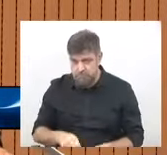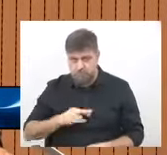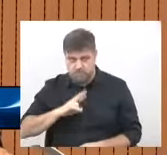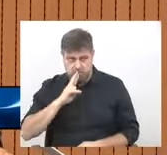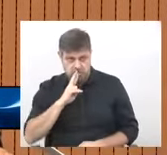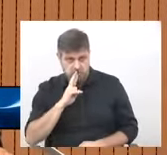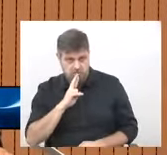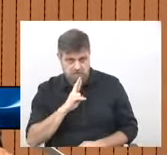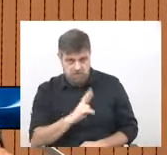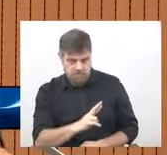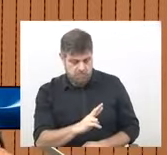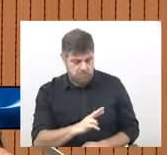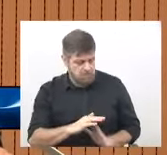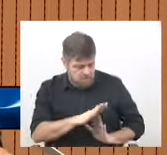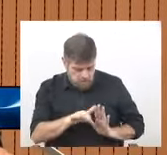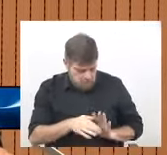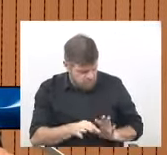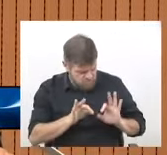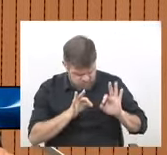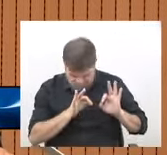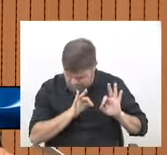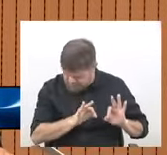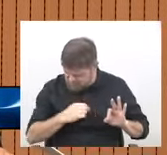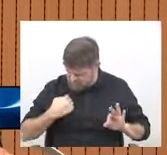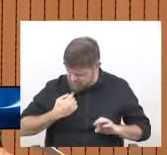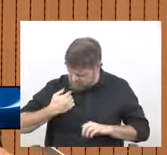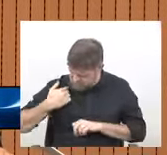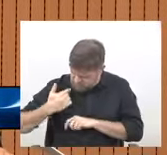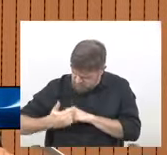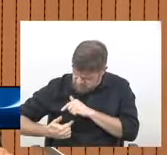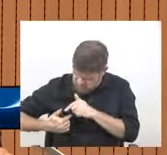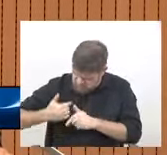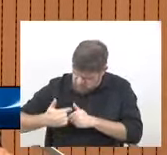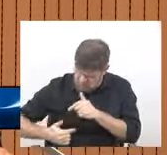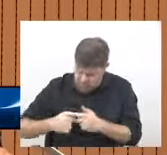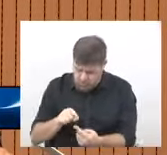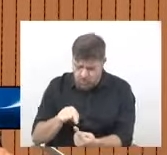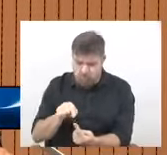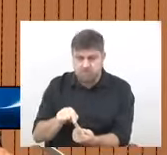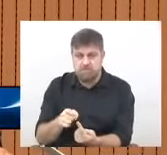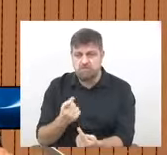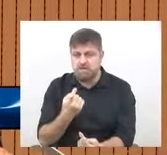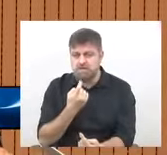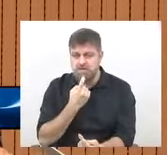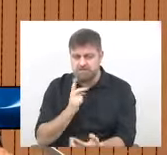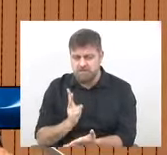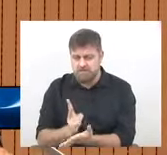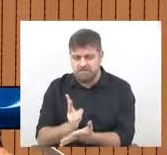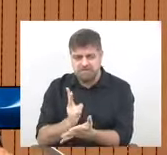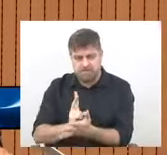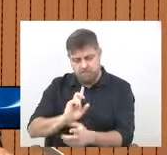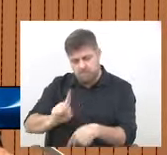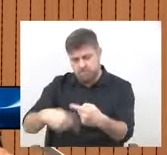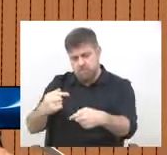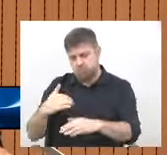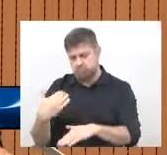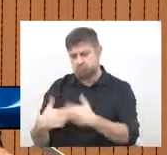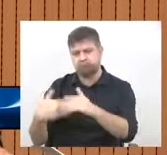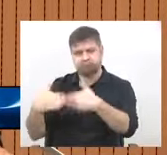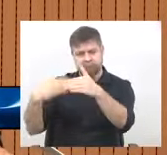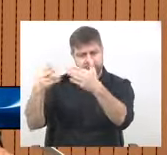Bonfá, está muito bem, nós estamos trabalhando sério para que nossa cidade de Campinas sempre prospere e